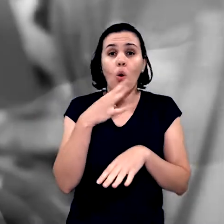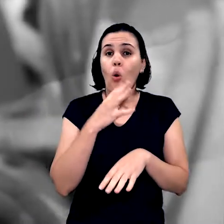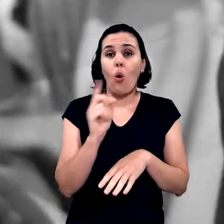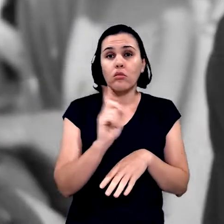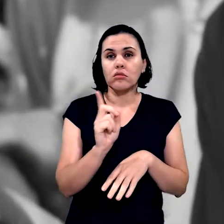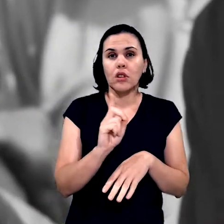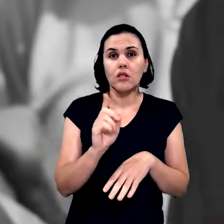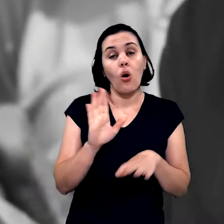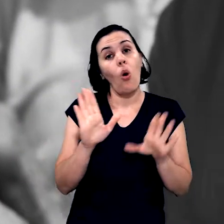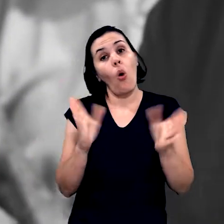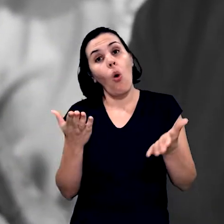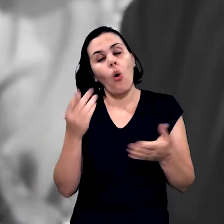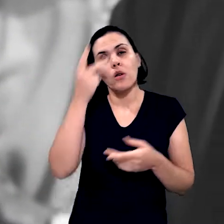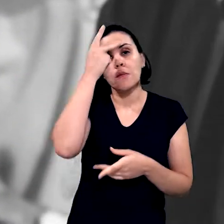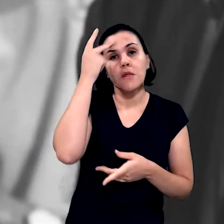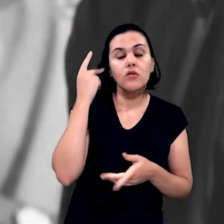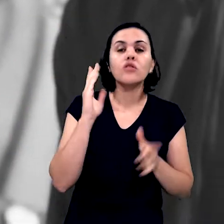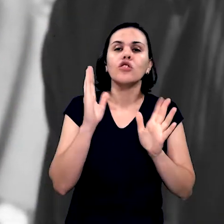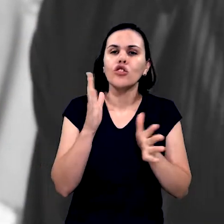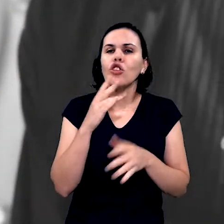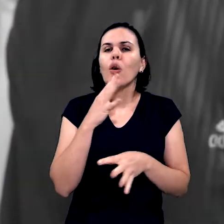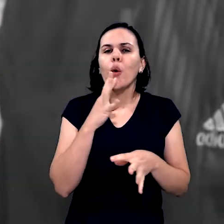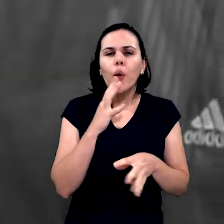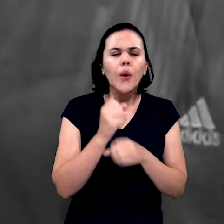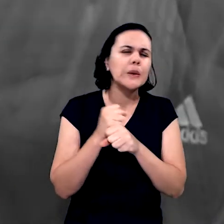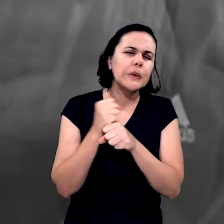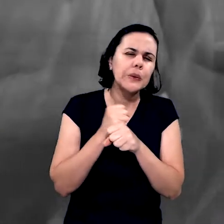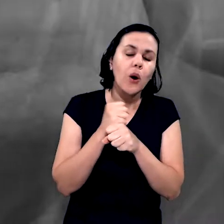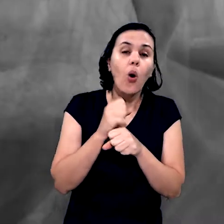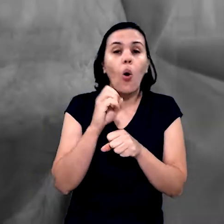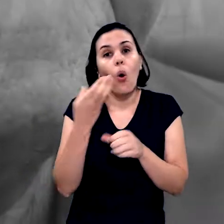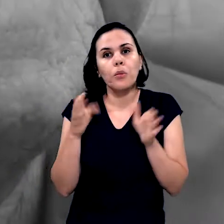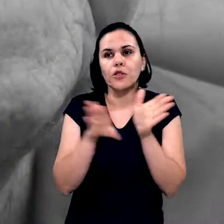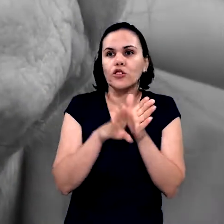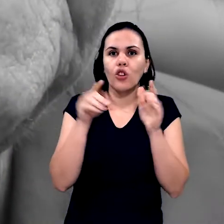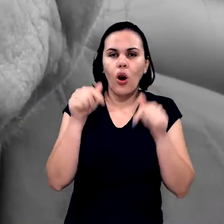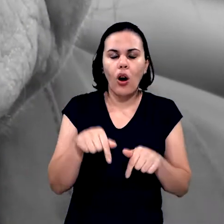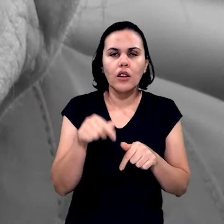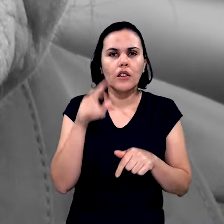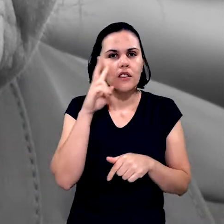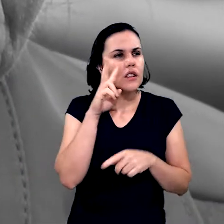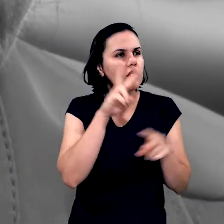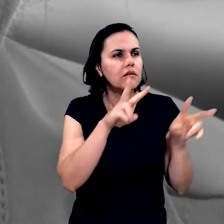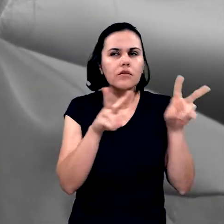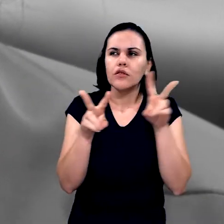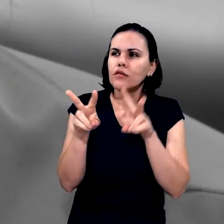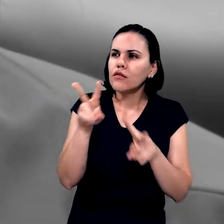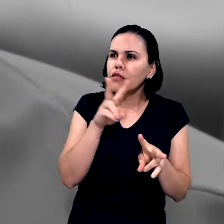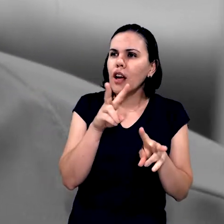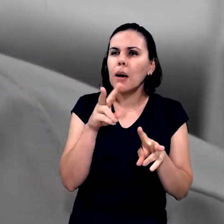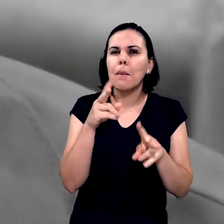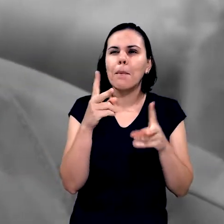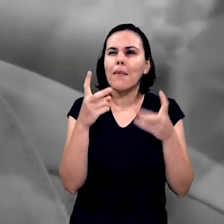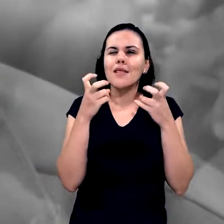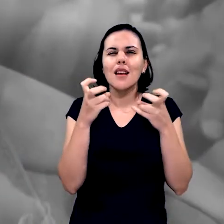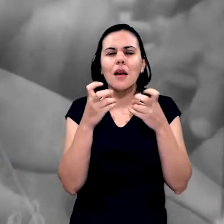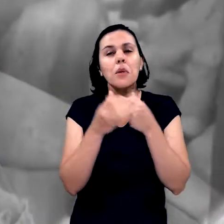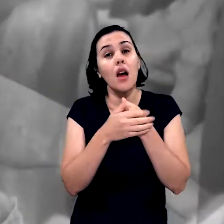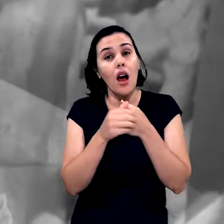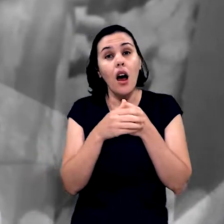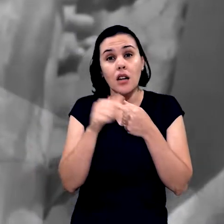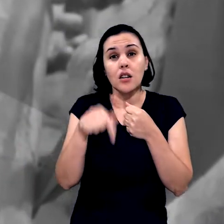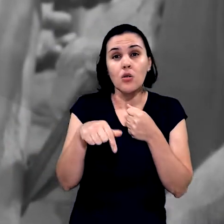você conhece, as pessoas que já estão aqui há muitos anos, as pessoas que chegaram agora, mas que você percebe que tem um carinho por